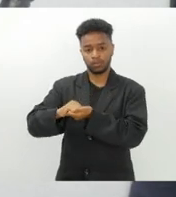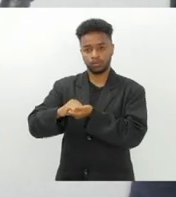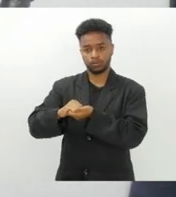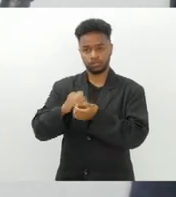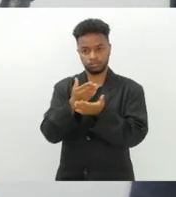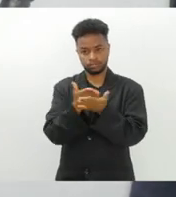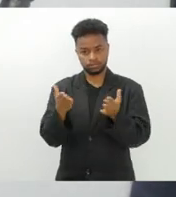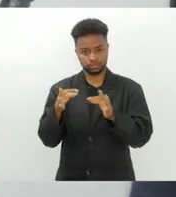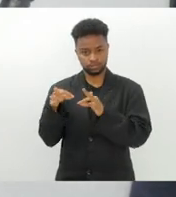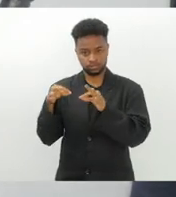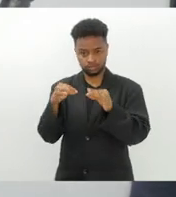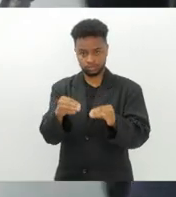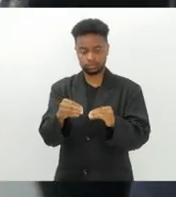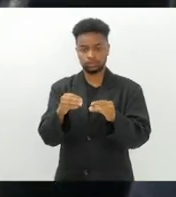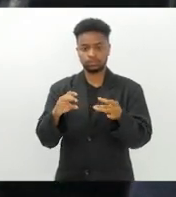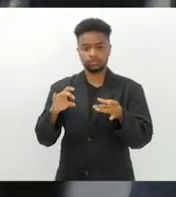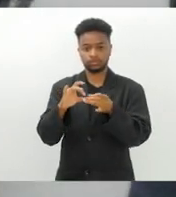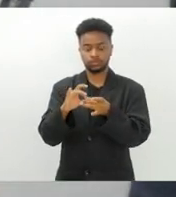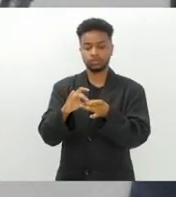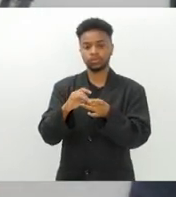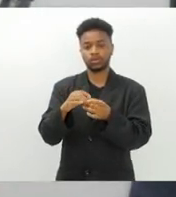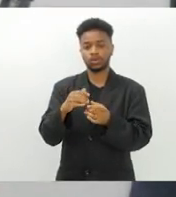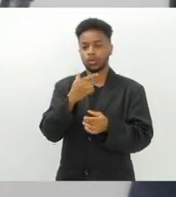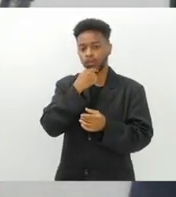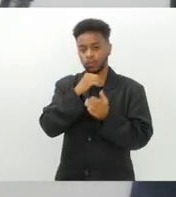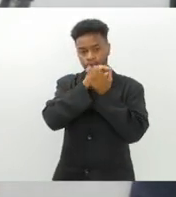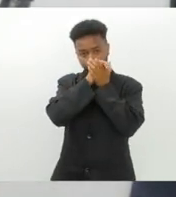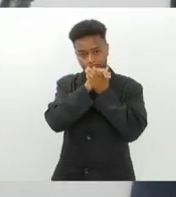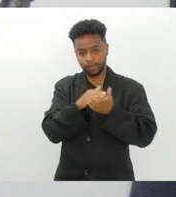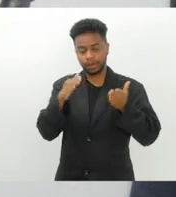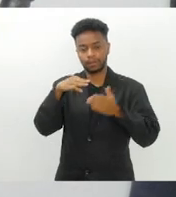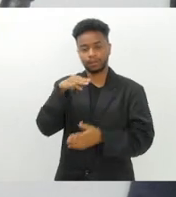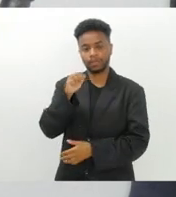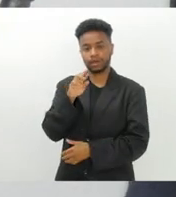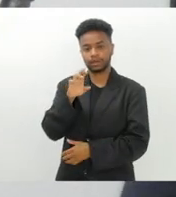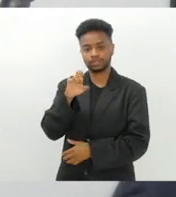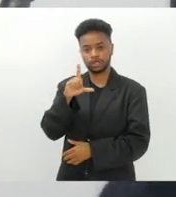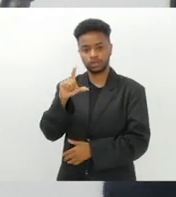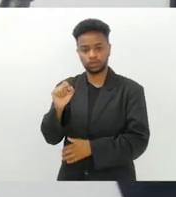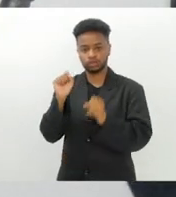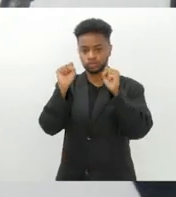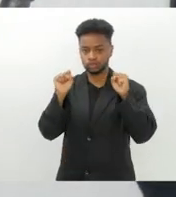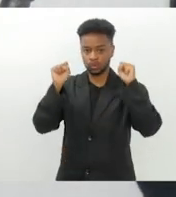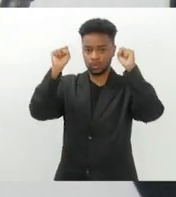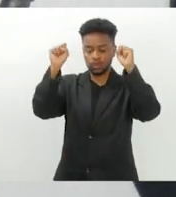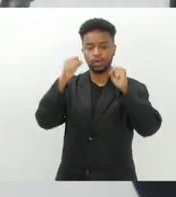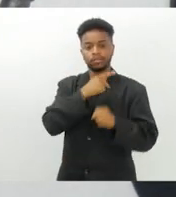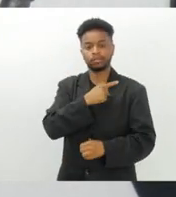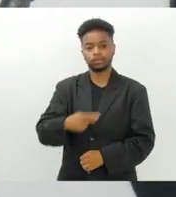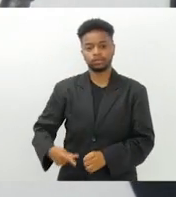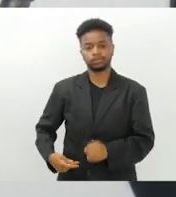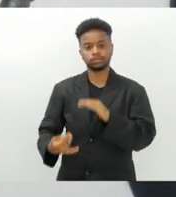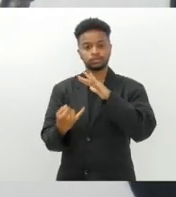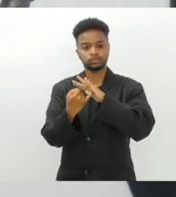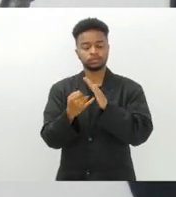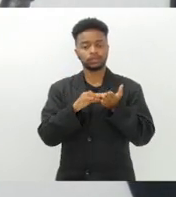todos vocês na pessoa do pai Marcelo de Xangô, presidente do Instituto Carta Magna de